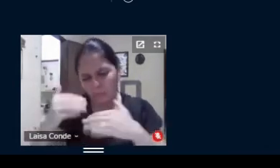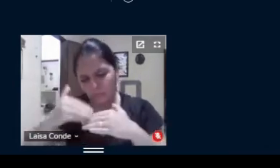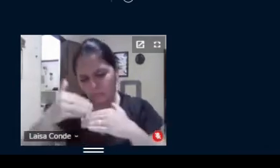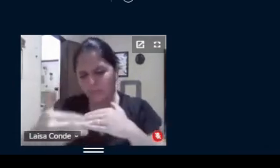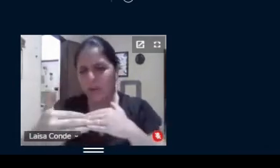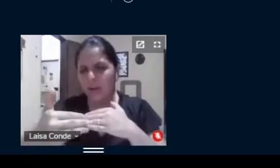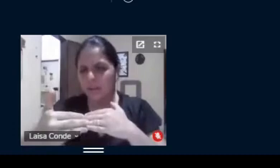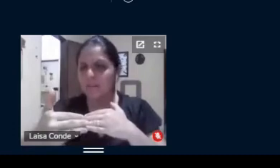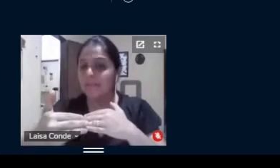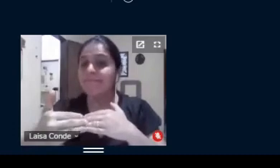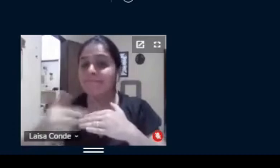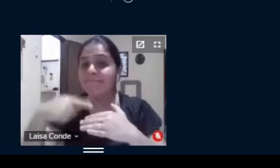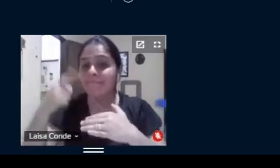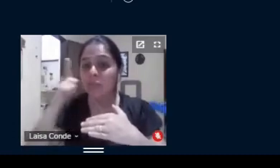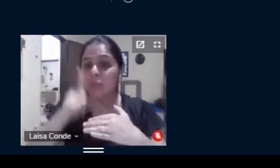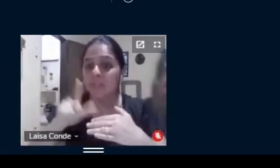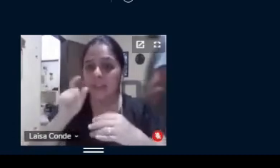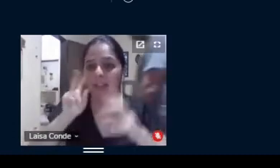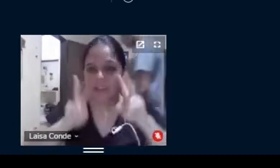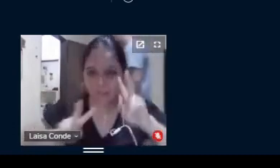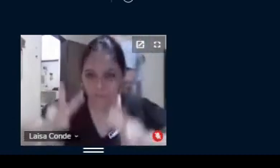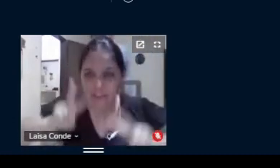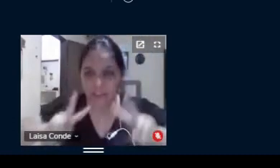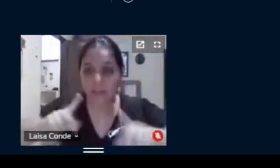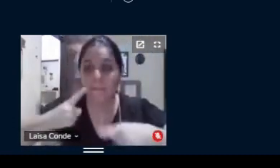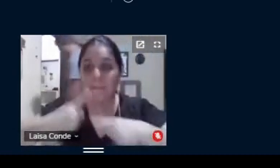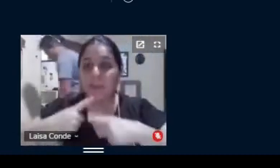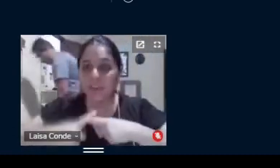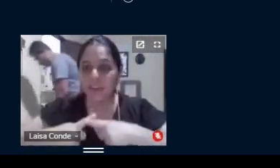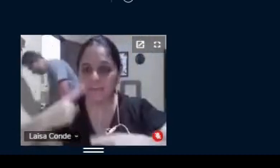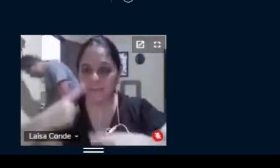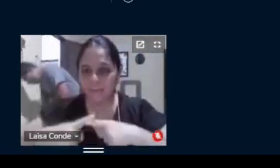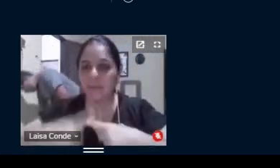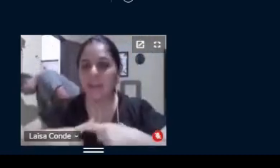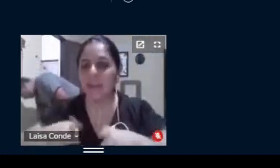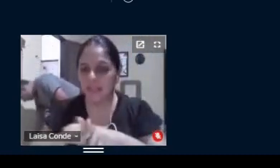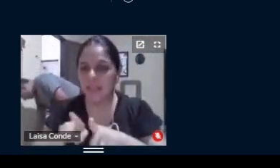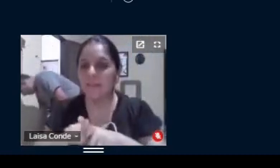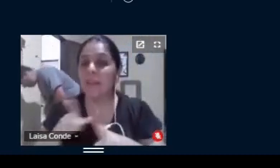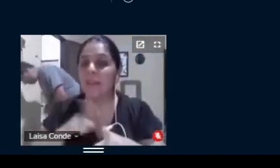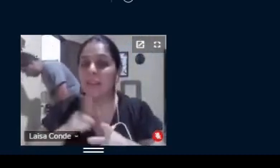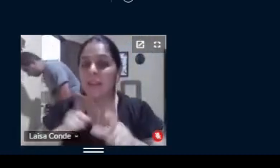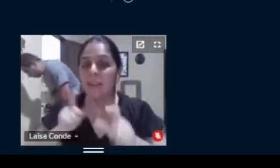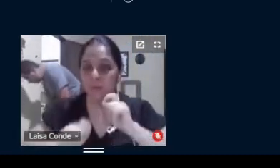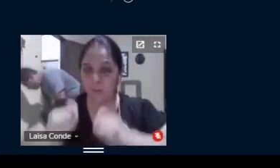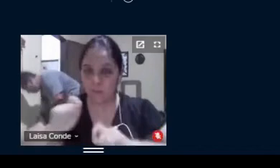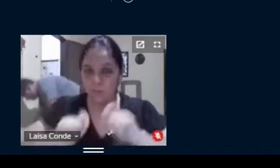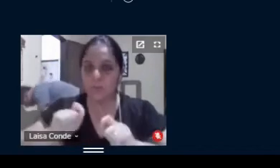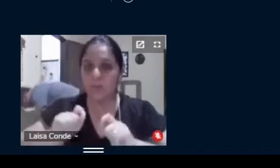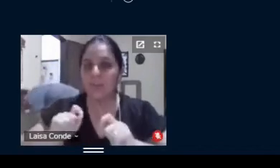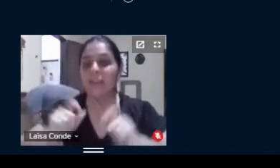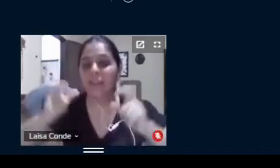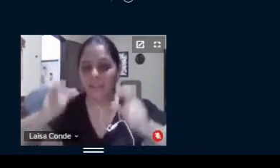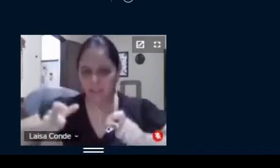também consegue visualizar. Por quê? Porque do mesmo jeito a gente tem esse campo